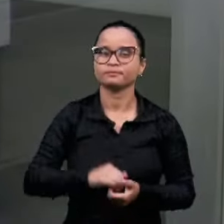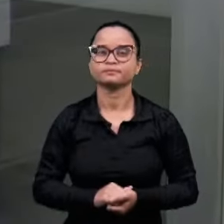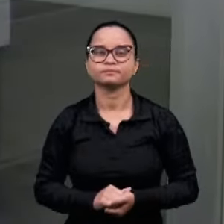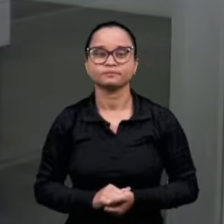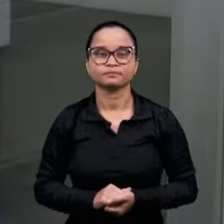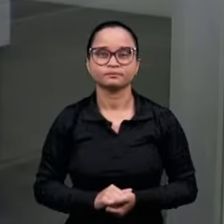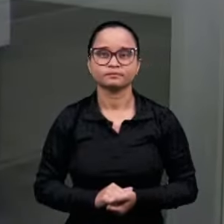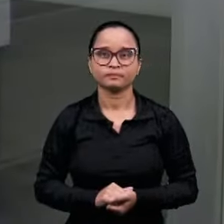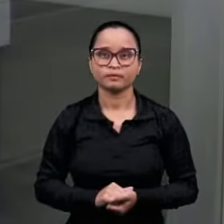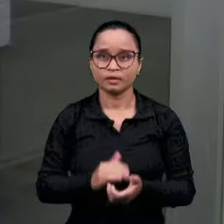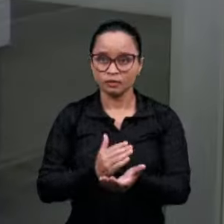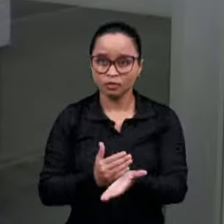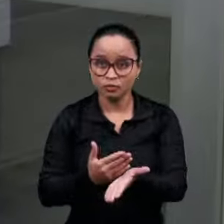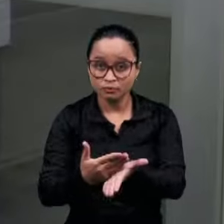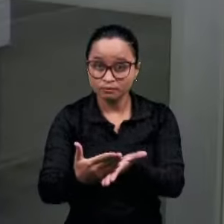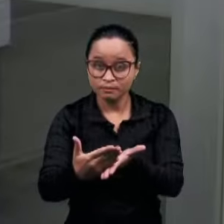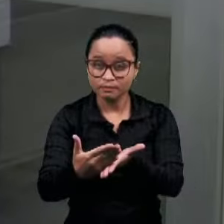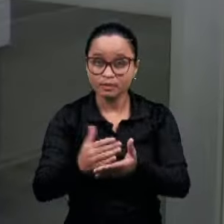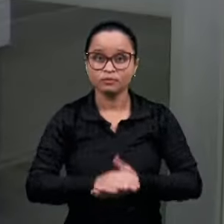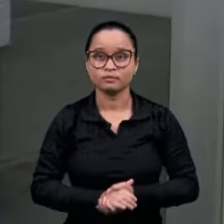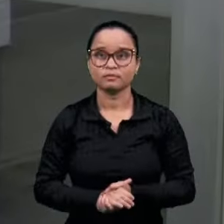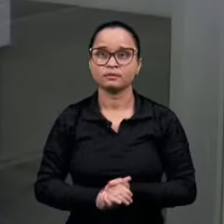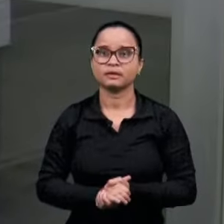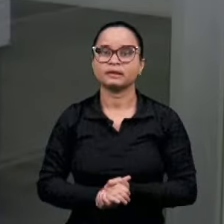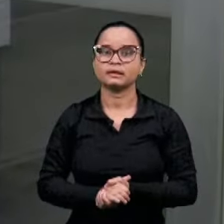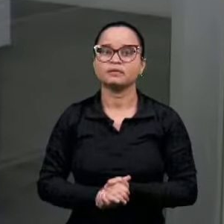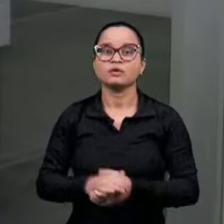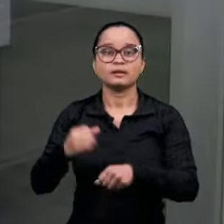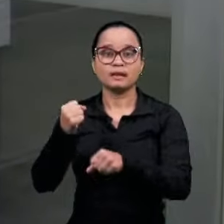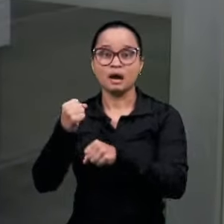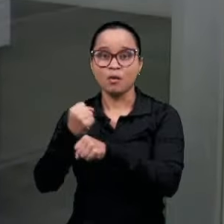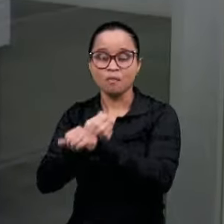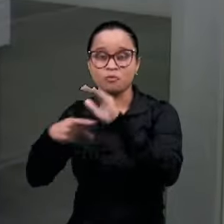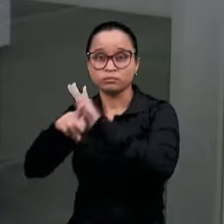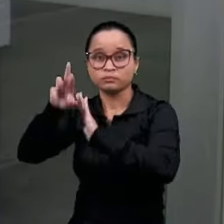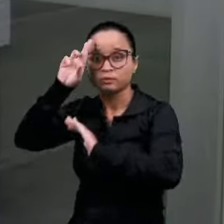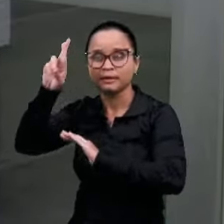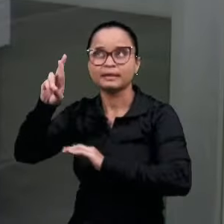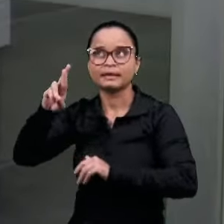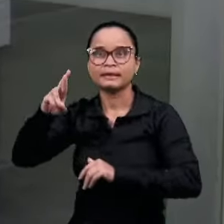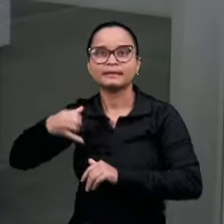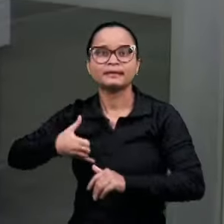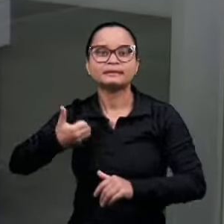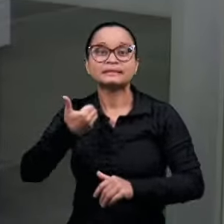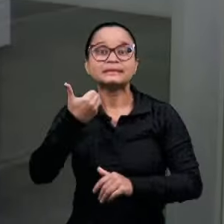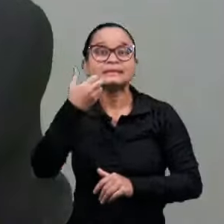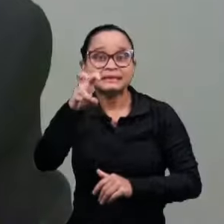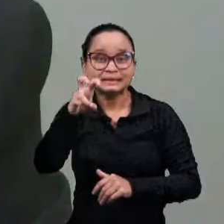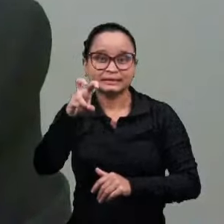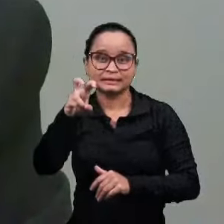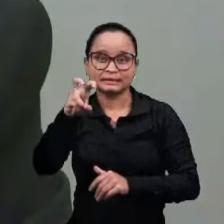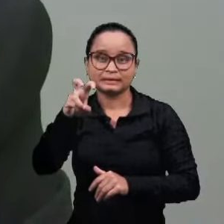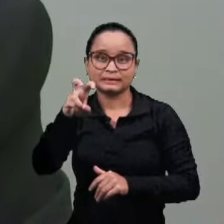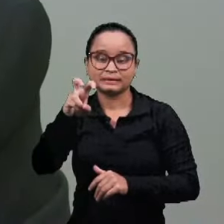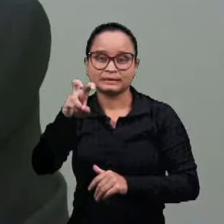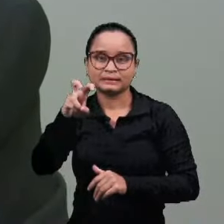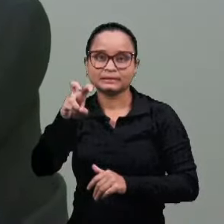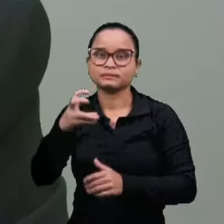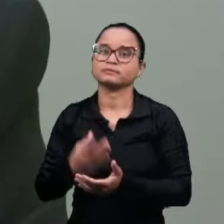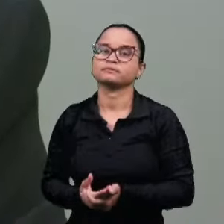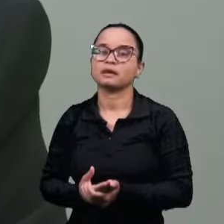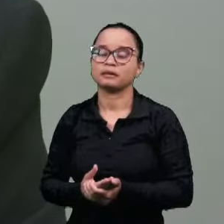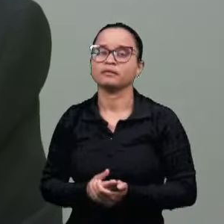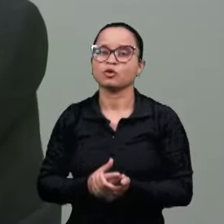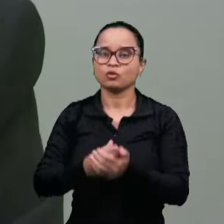que no início da obra, eu tinha exatamente 15 anos de idade quando eu me converti. Quando o senhor fala, eu